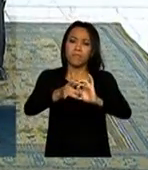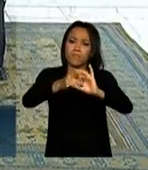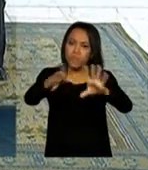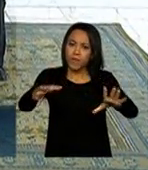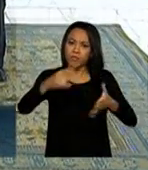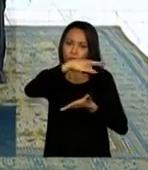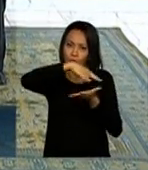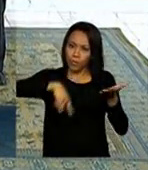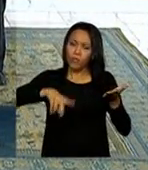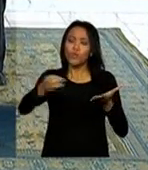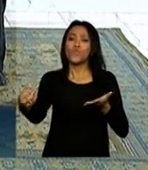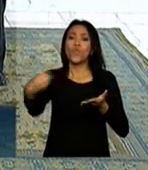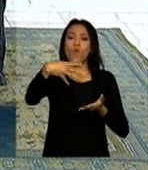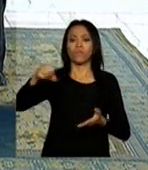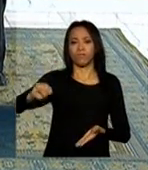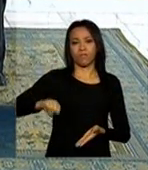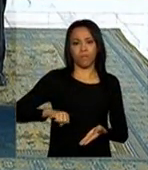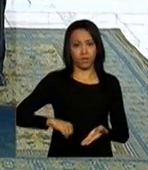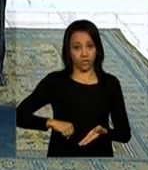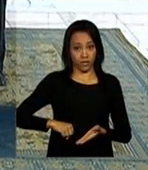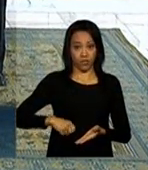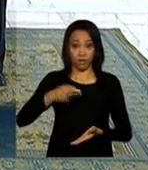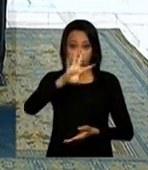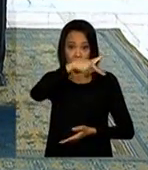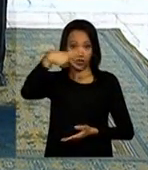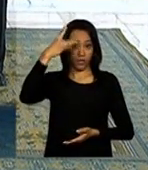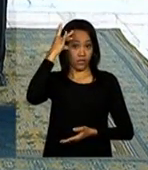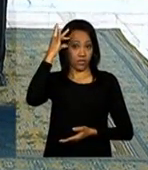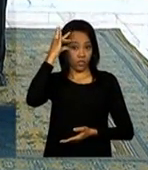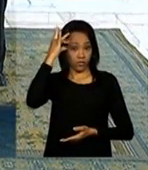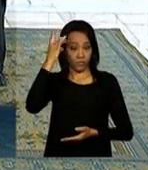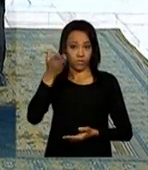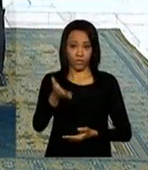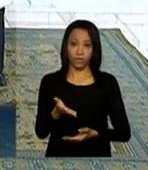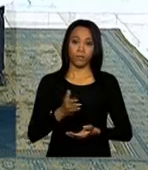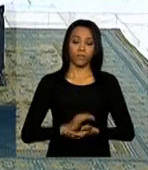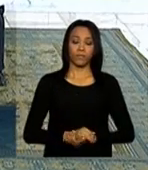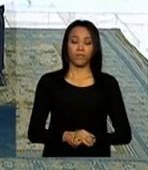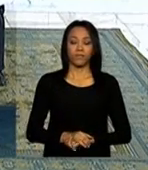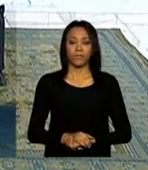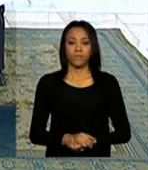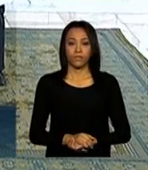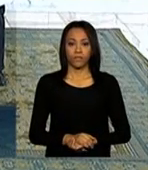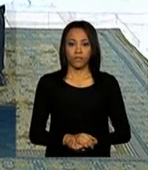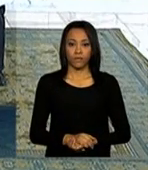novos embaixadores à presidenta Dilma Rousseff. A partir.